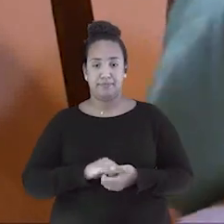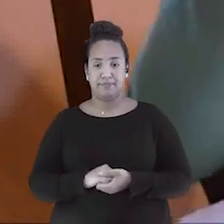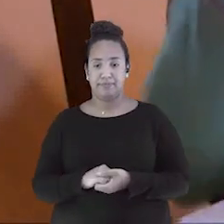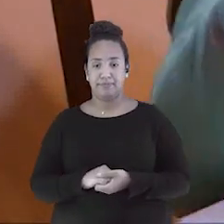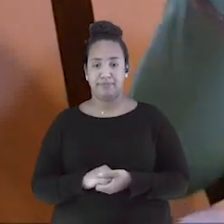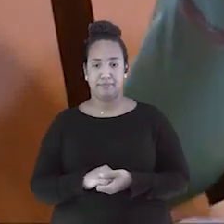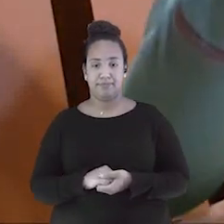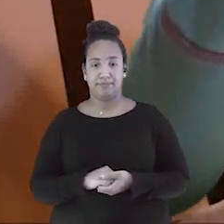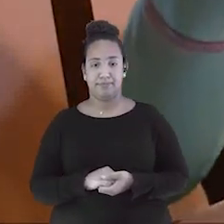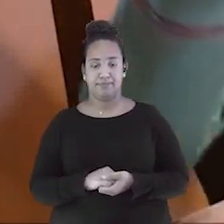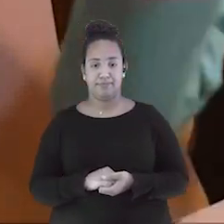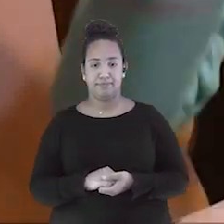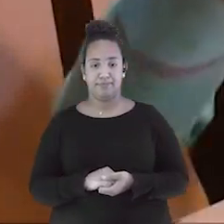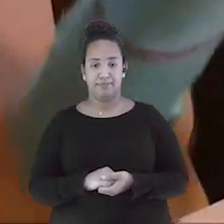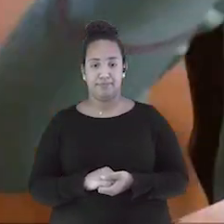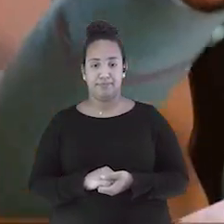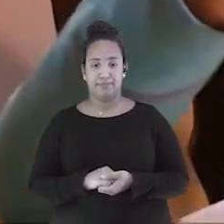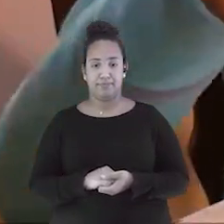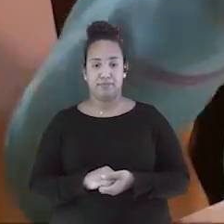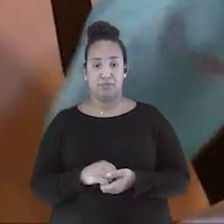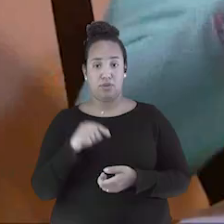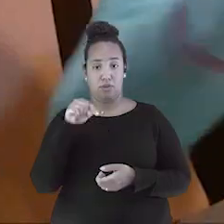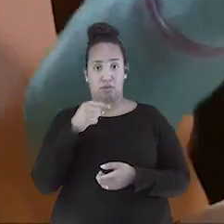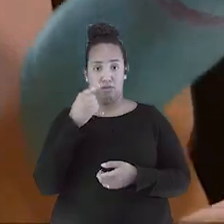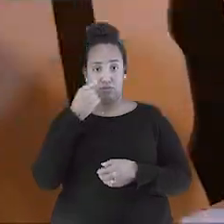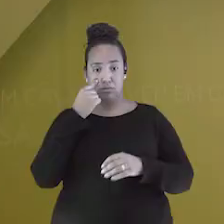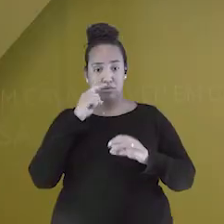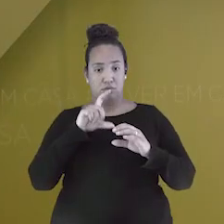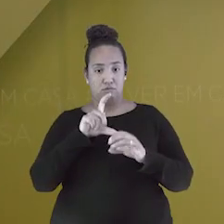This is a lock. This is our lock.